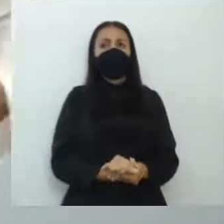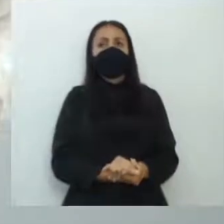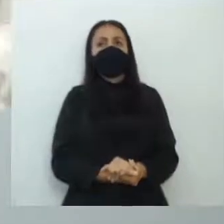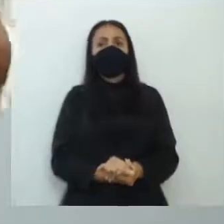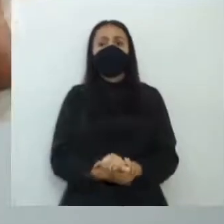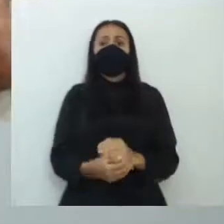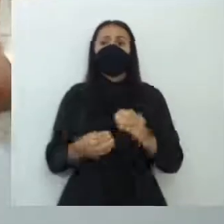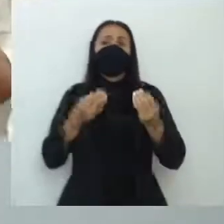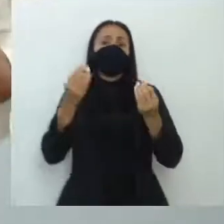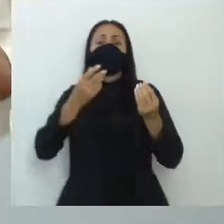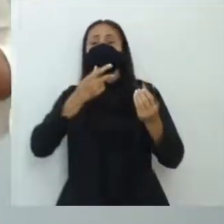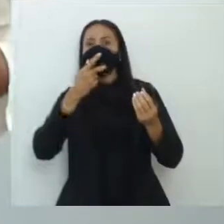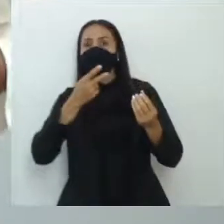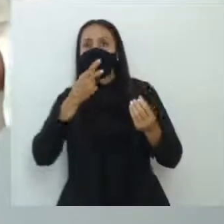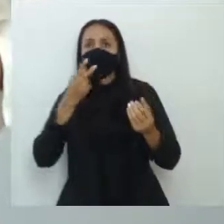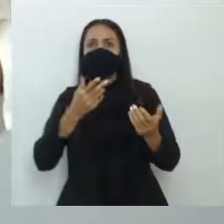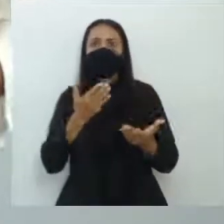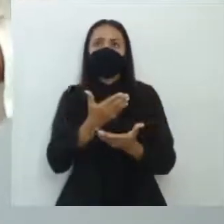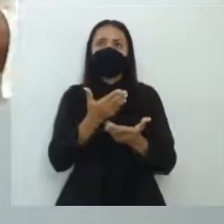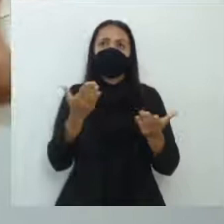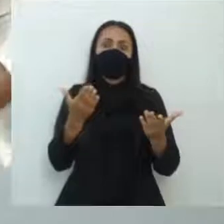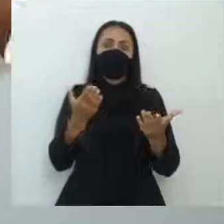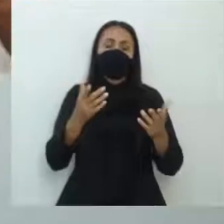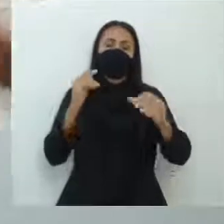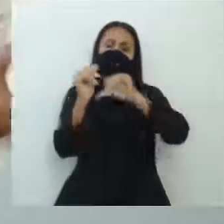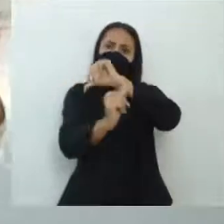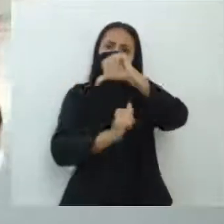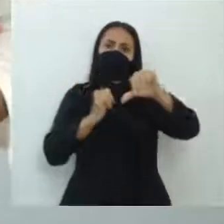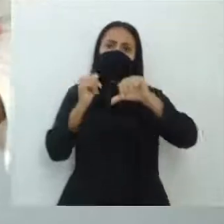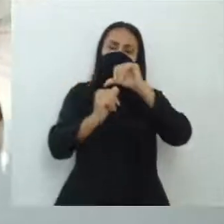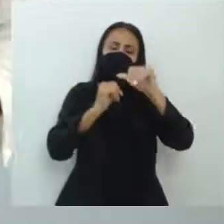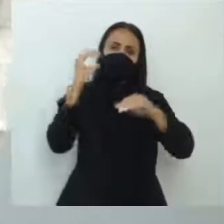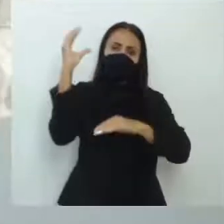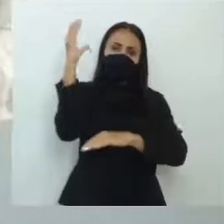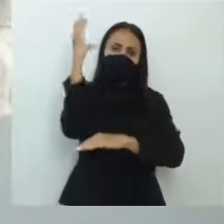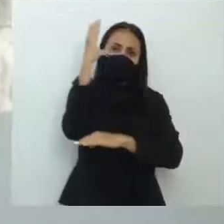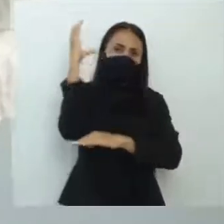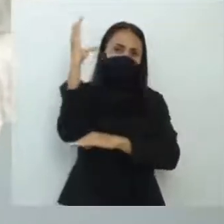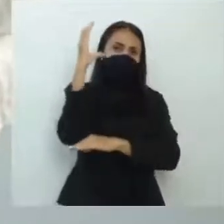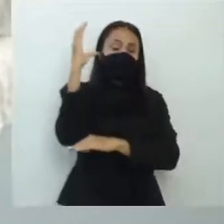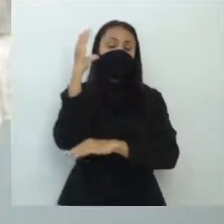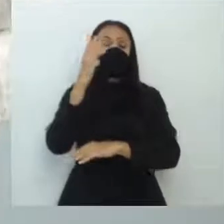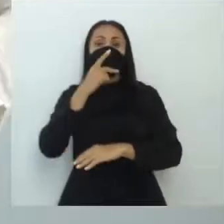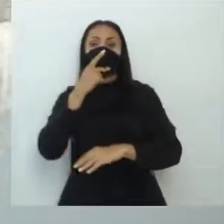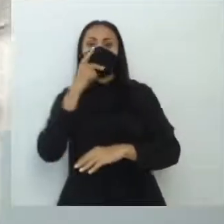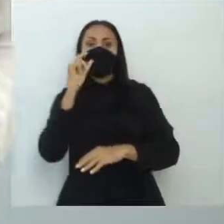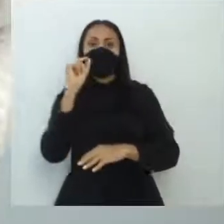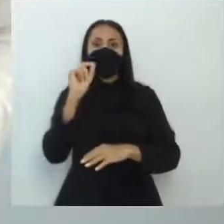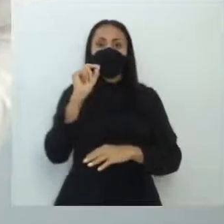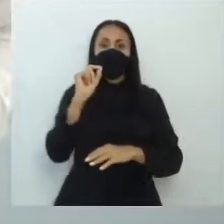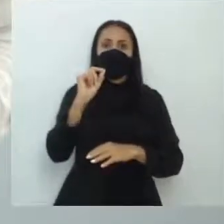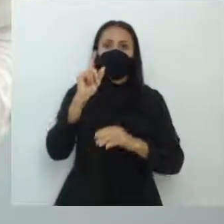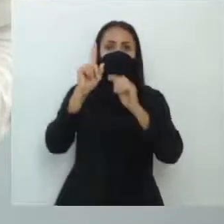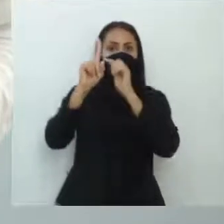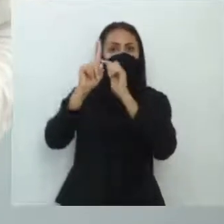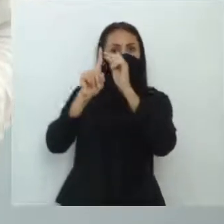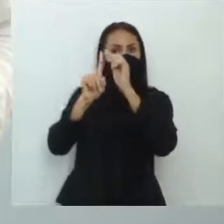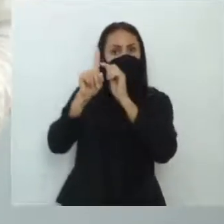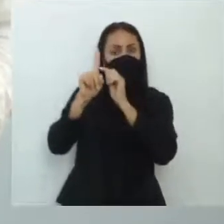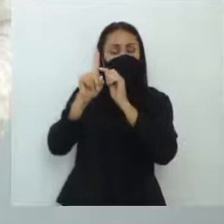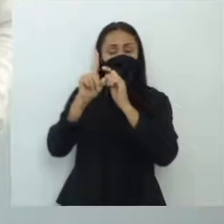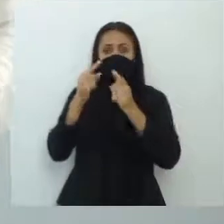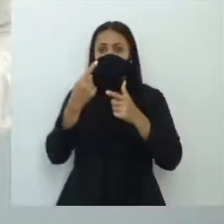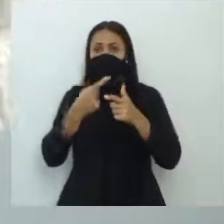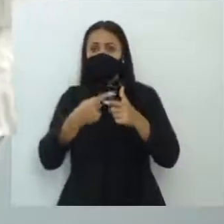Mas quando se fala das alterações climáticas, a gente vai falar sobre temperatura. Mas